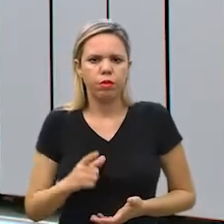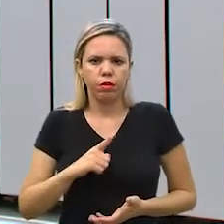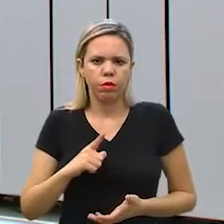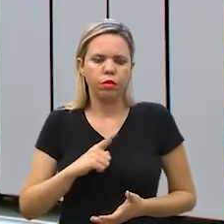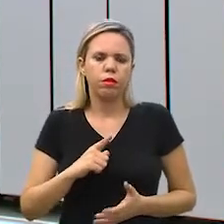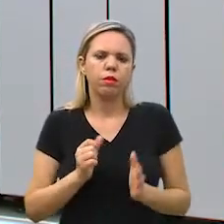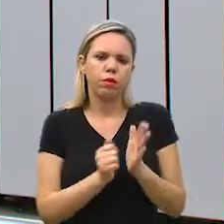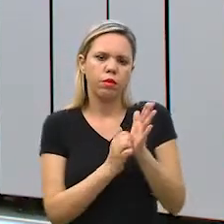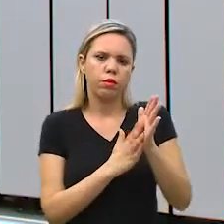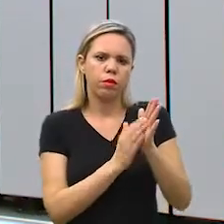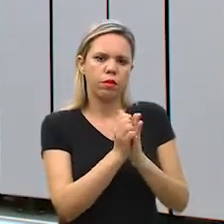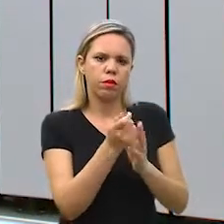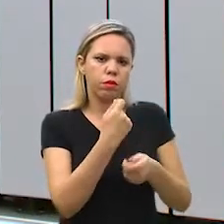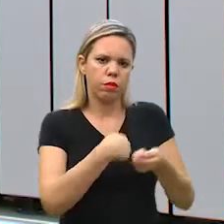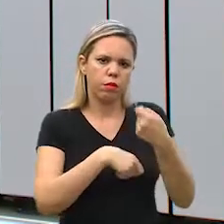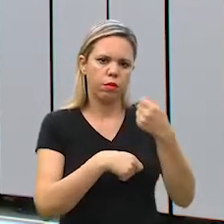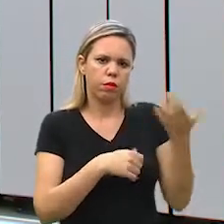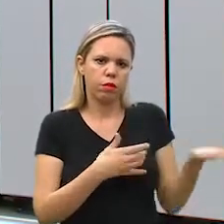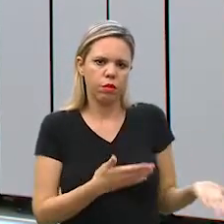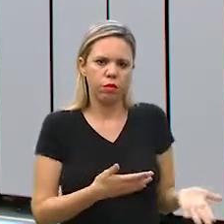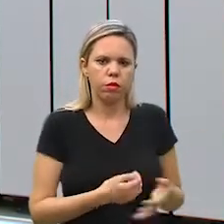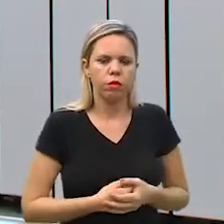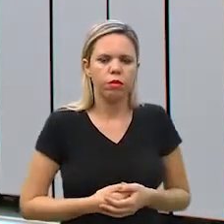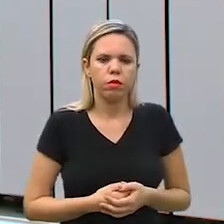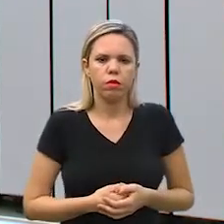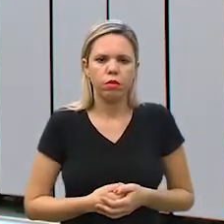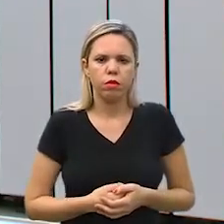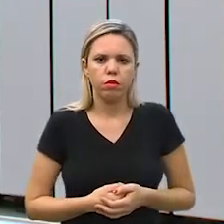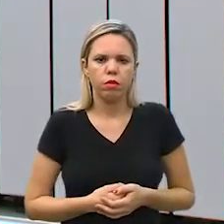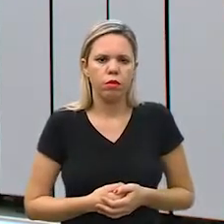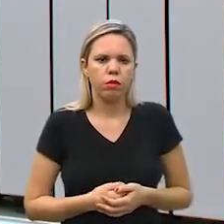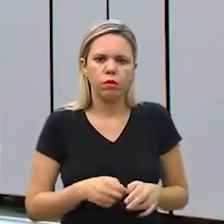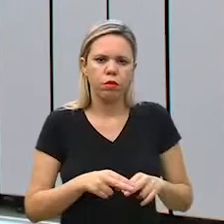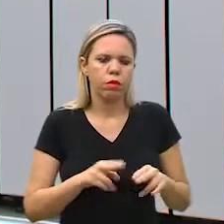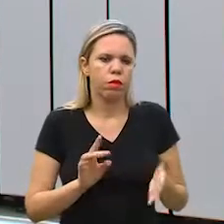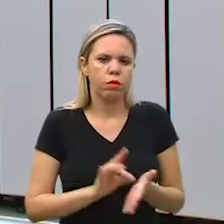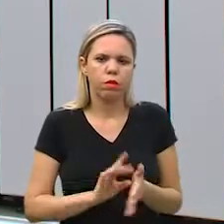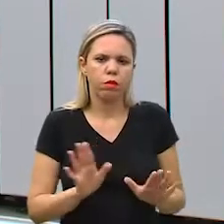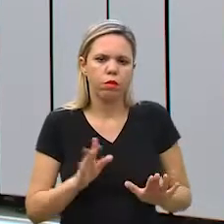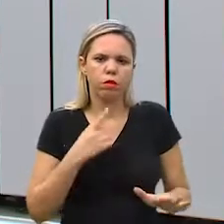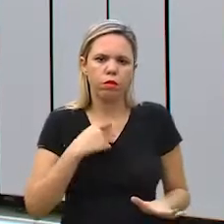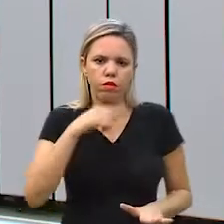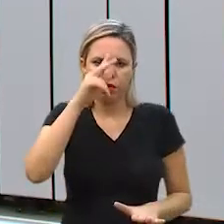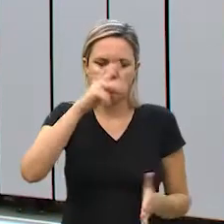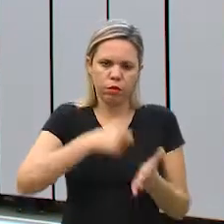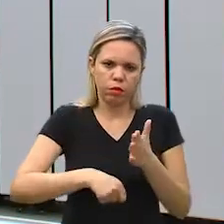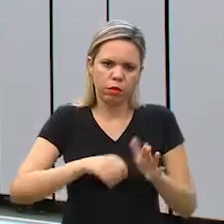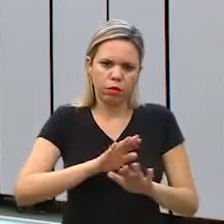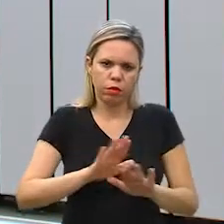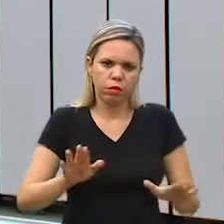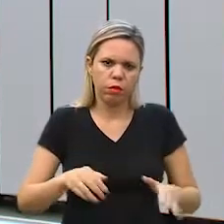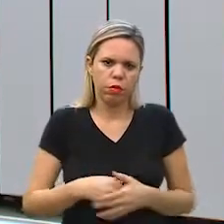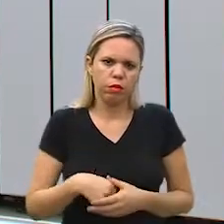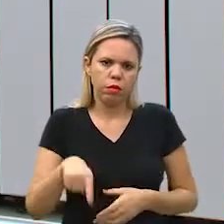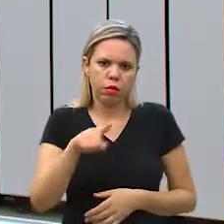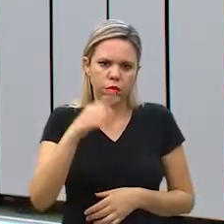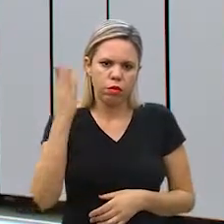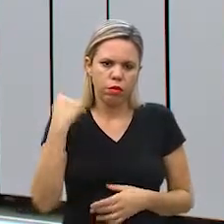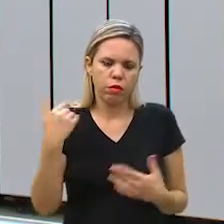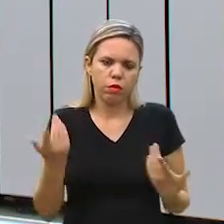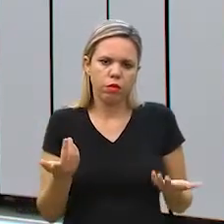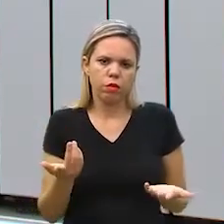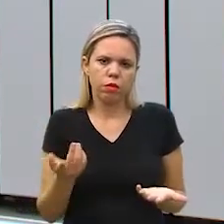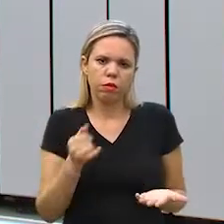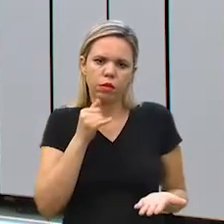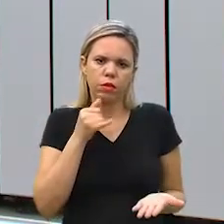a burocracia da administração, né? Não pelo fato de não ter a vontade política, mas pelo fato que vocês sabem, não é que nem